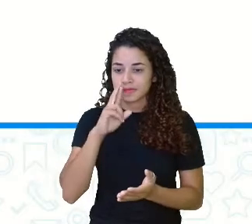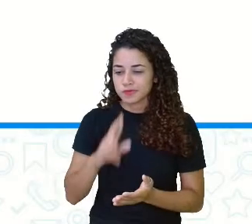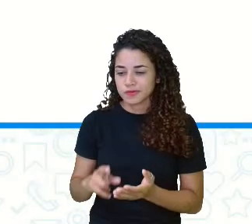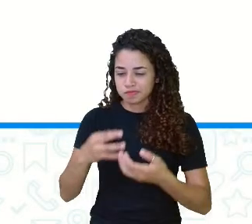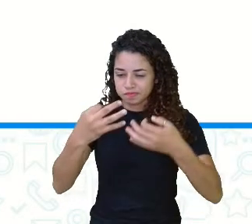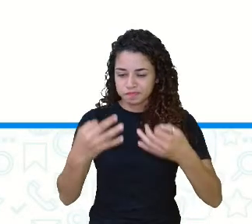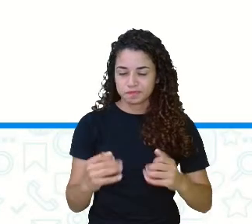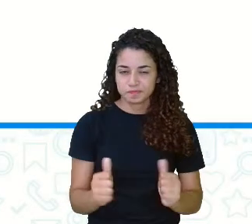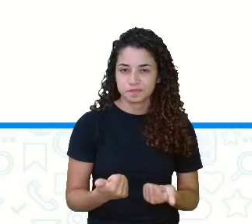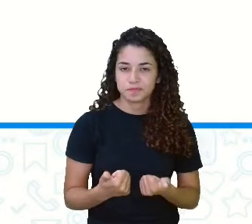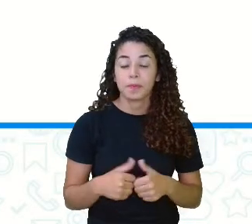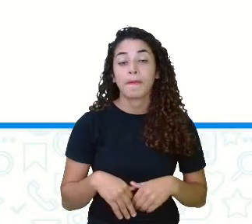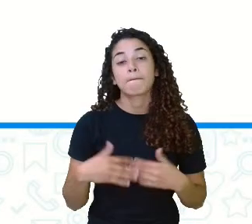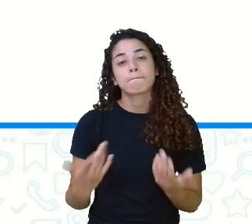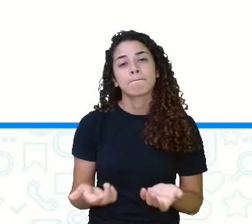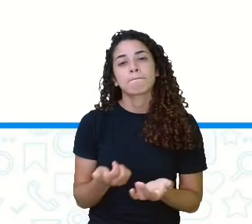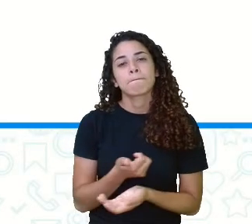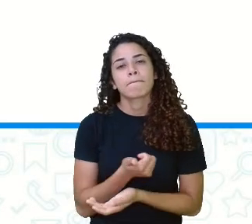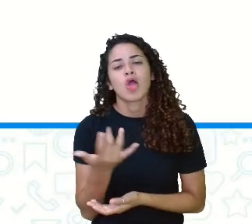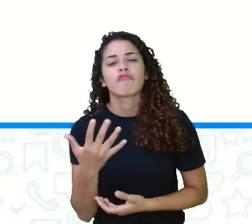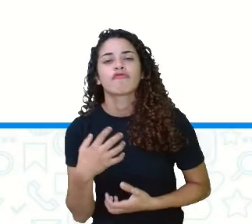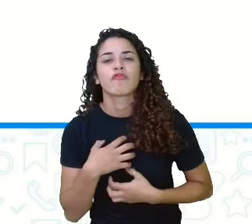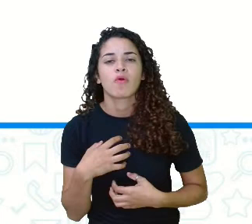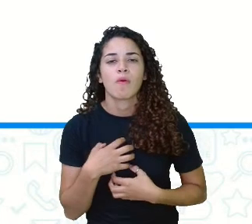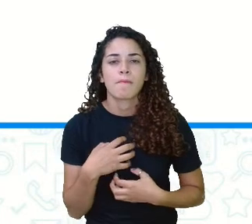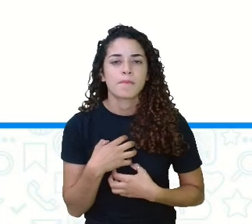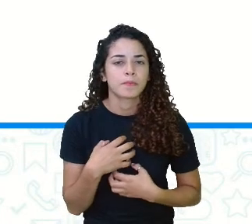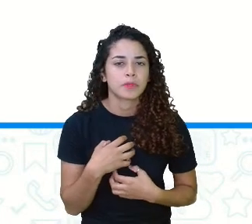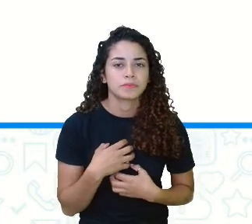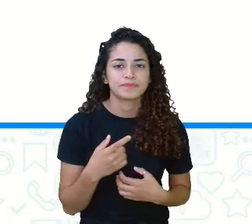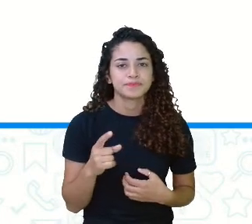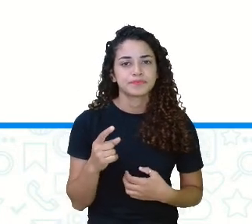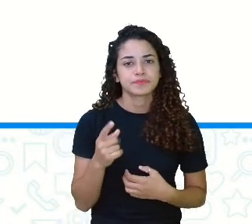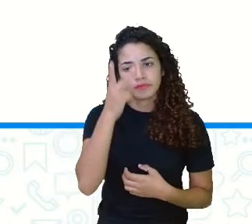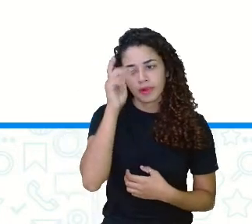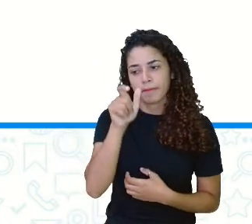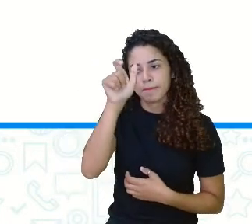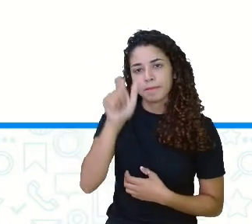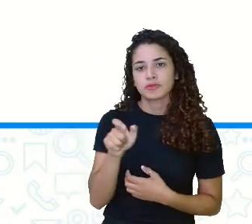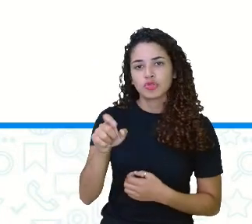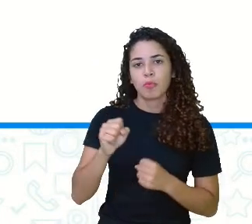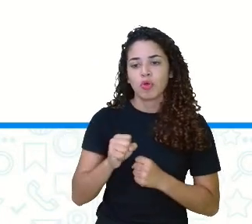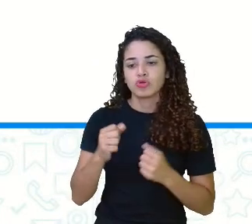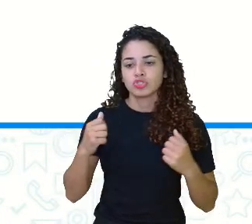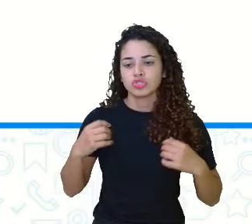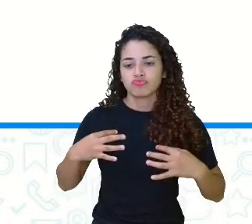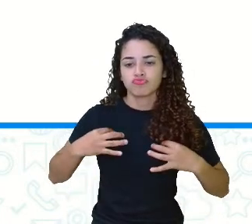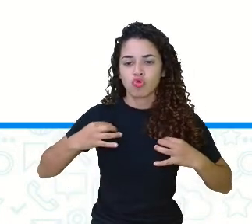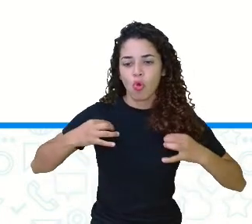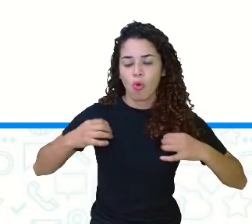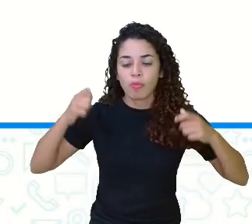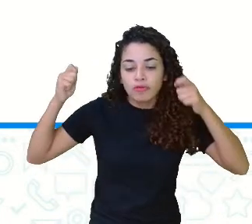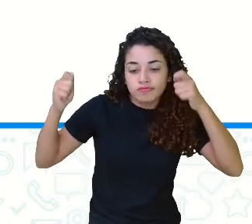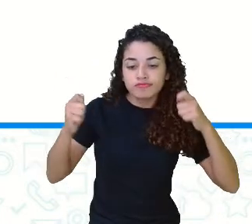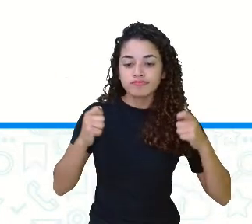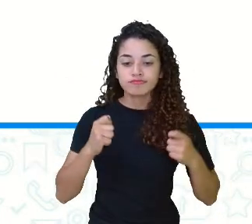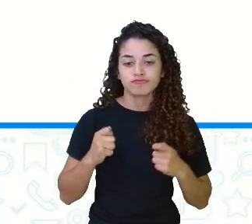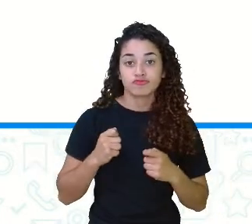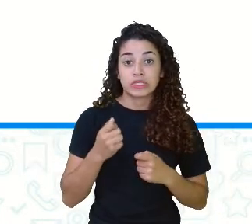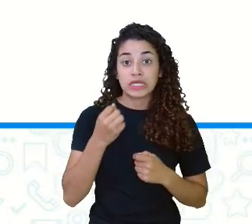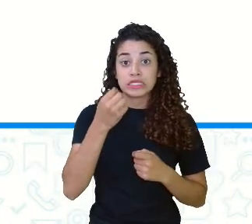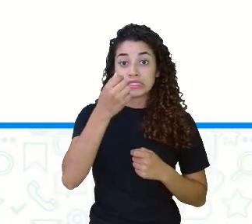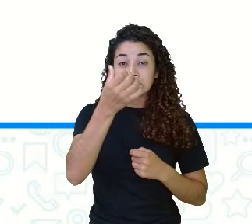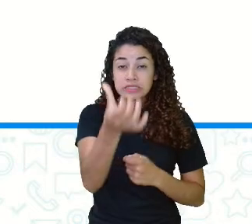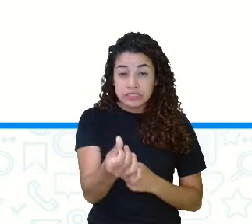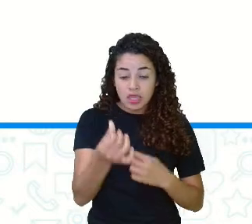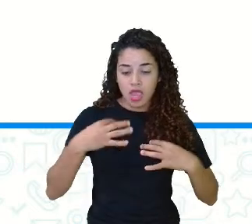direitinho. De quantas maneiras diferentes uma pessoa pode se vestir tendo 6 camisas